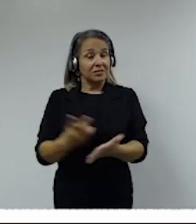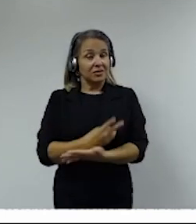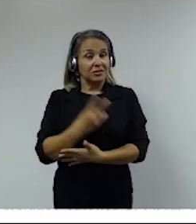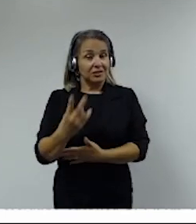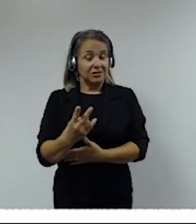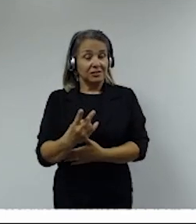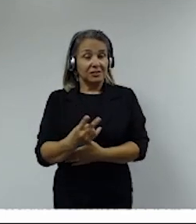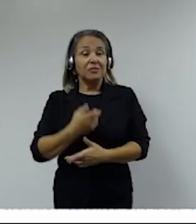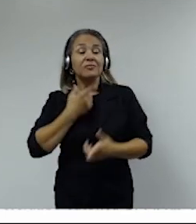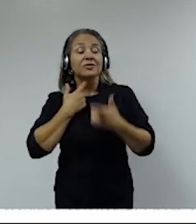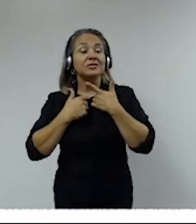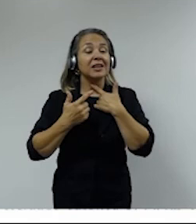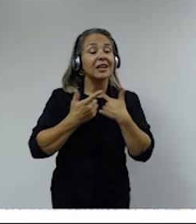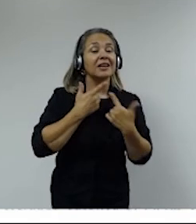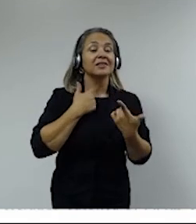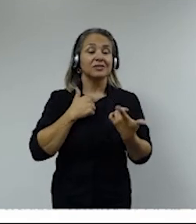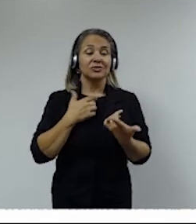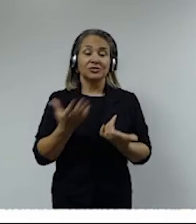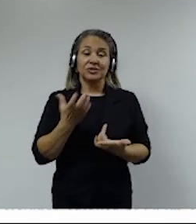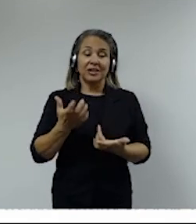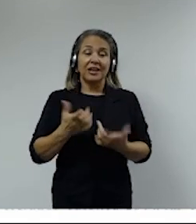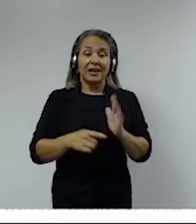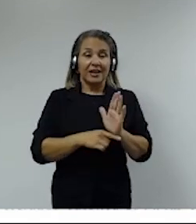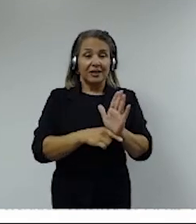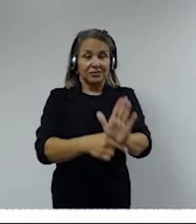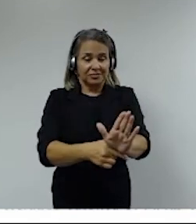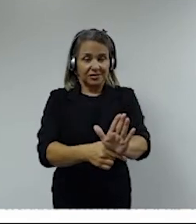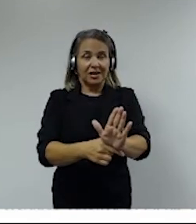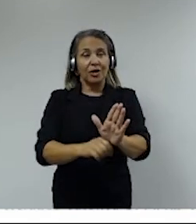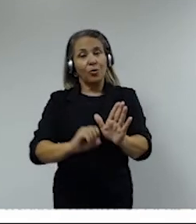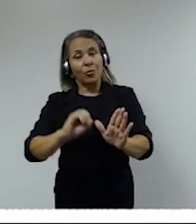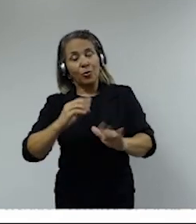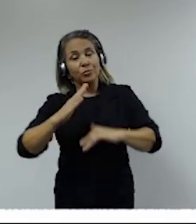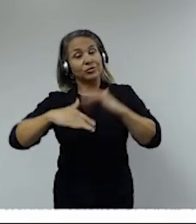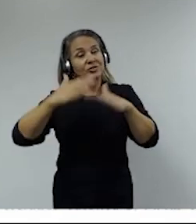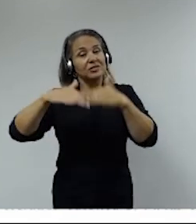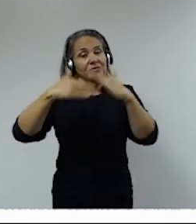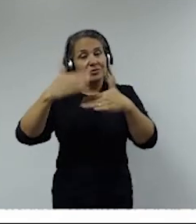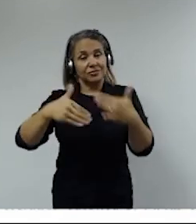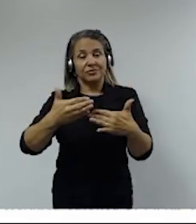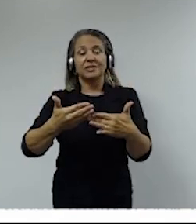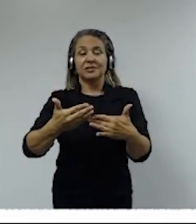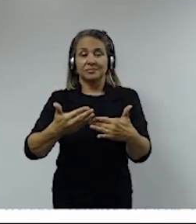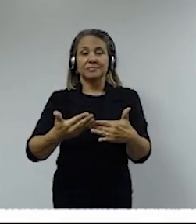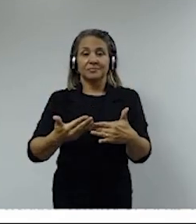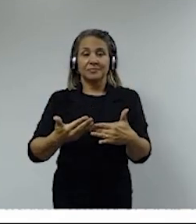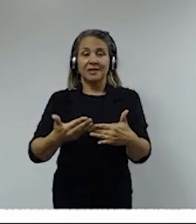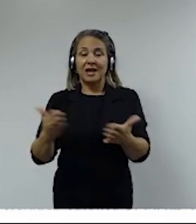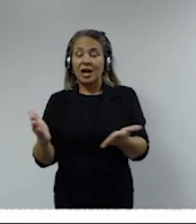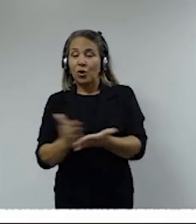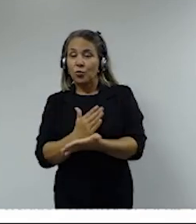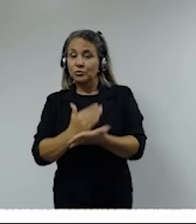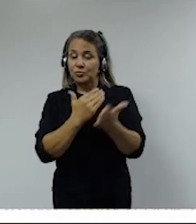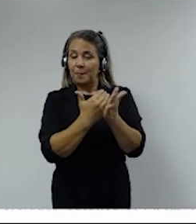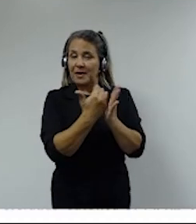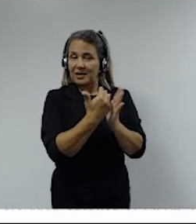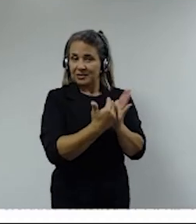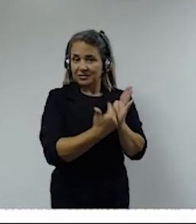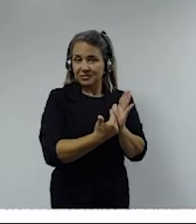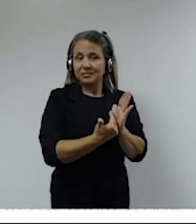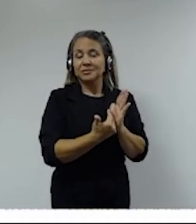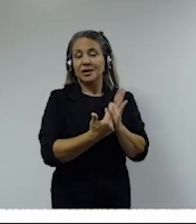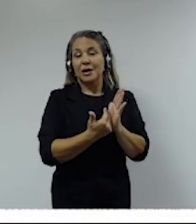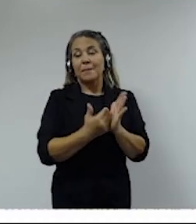nesse afã de ajudar ou nesse afã de desenvolver determinados parâmetros para a escassez